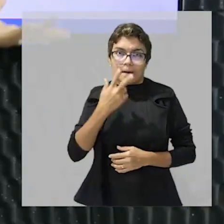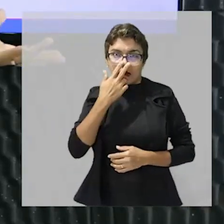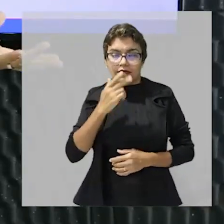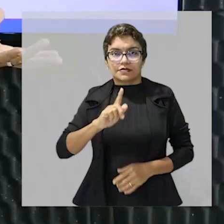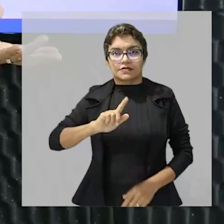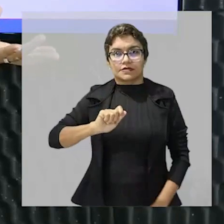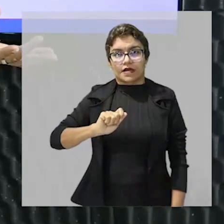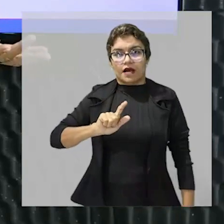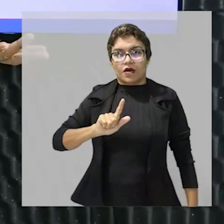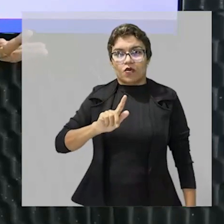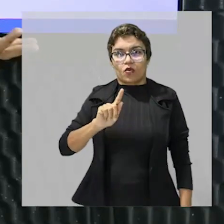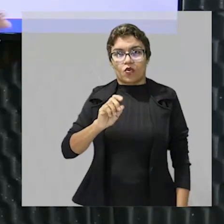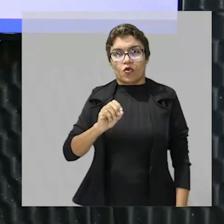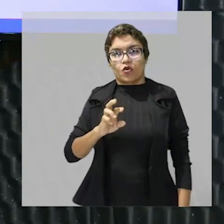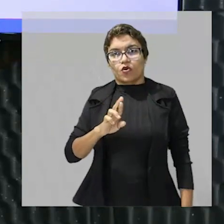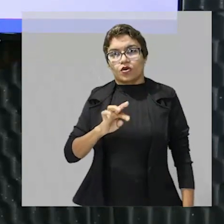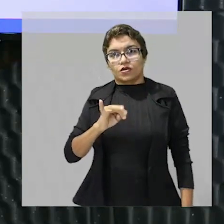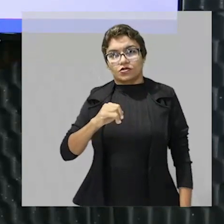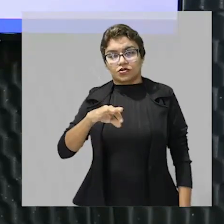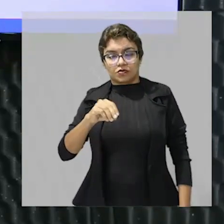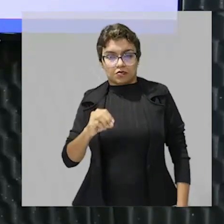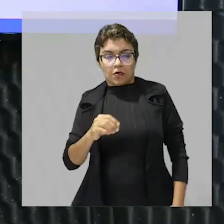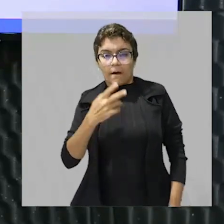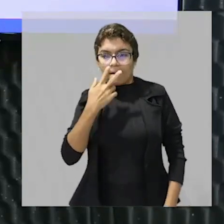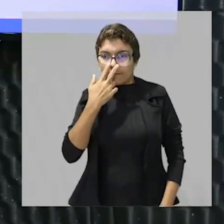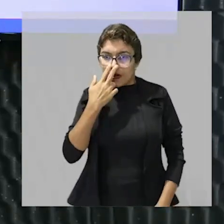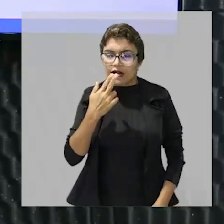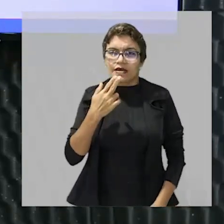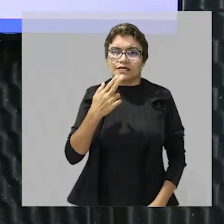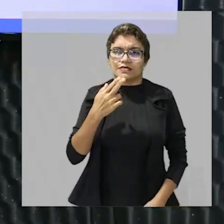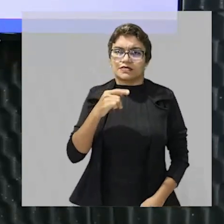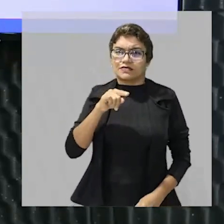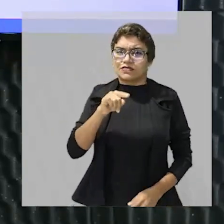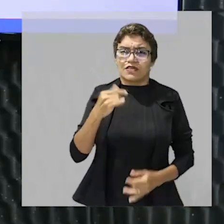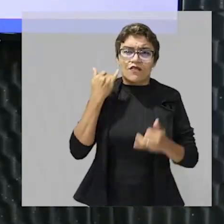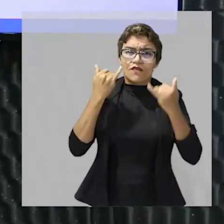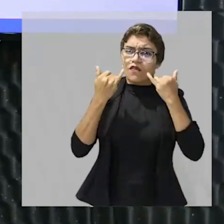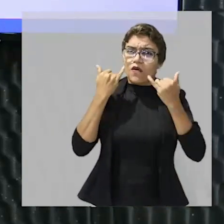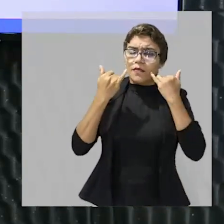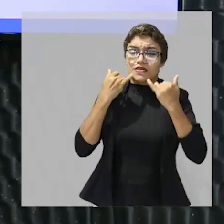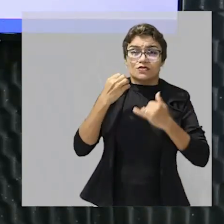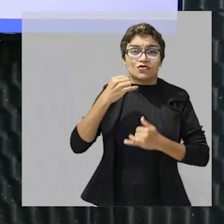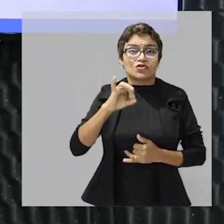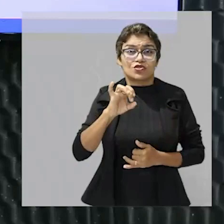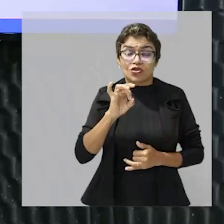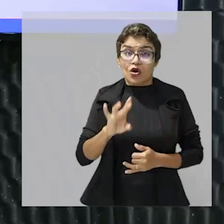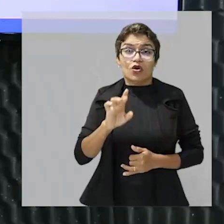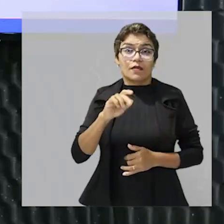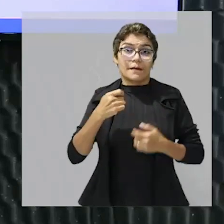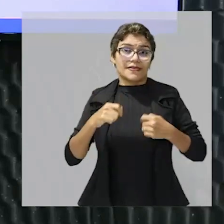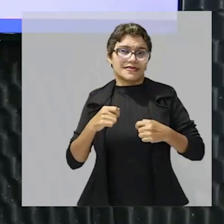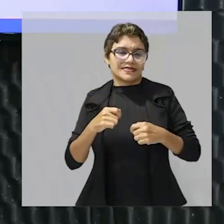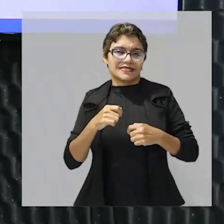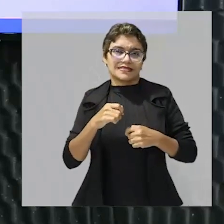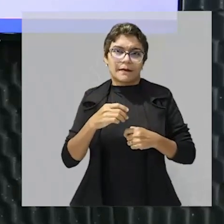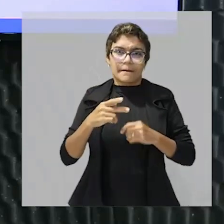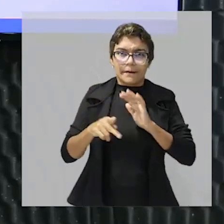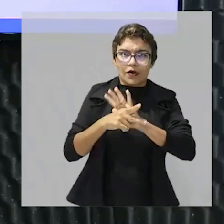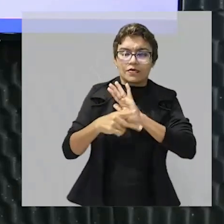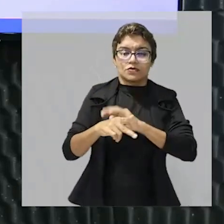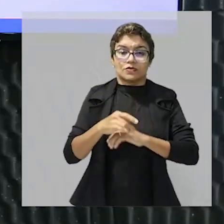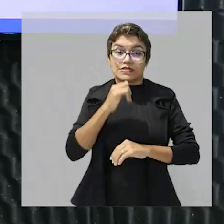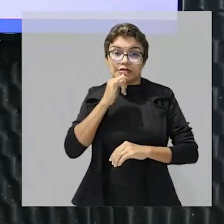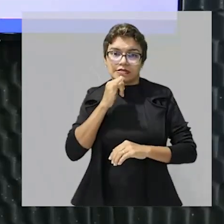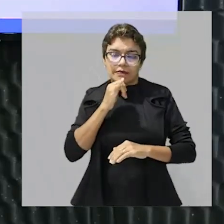numa bolha de informações necessárias para a sua demanda. As redes sociais, as mídias sempre